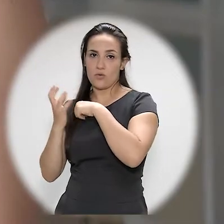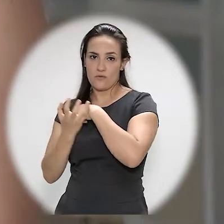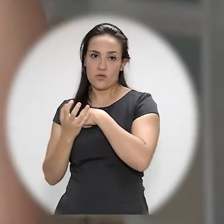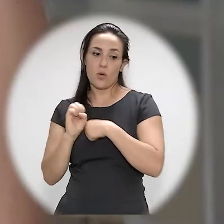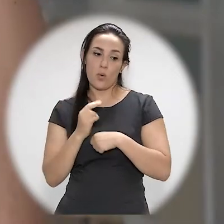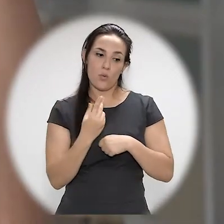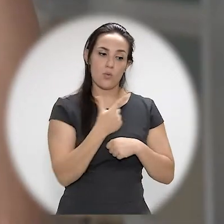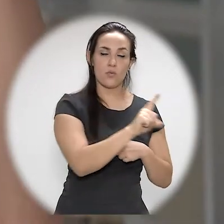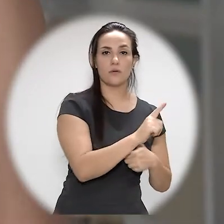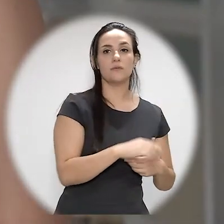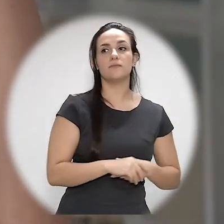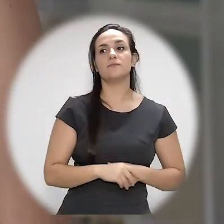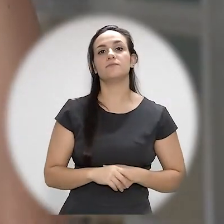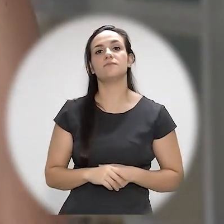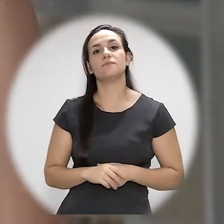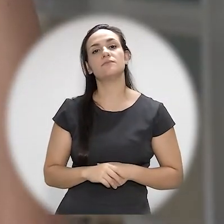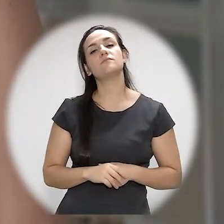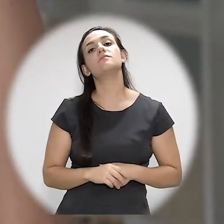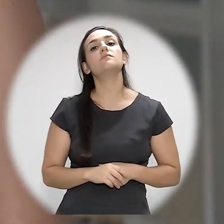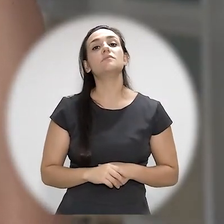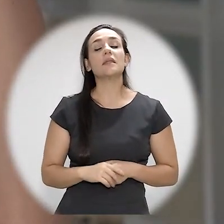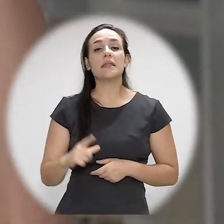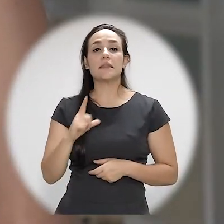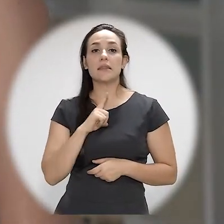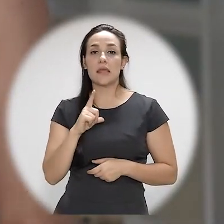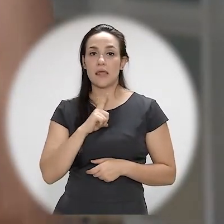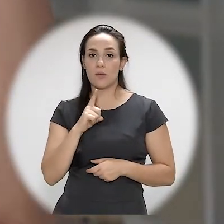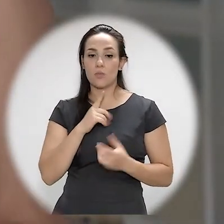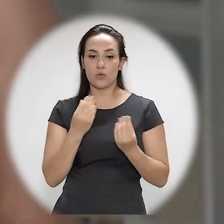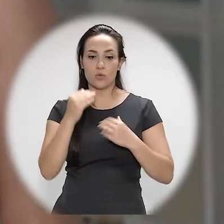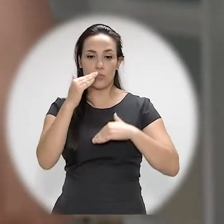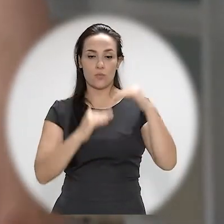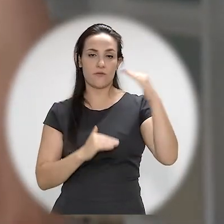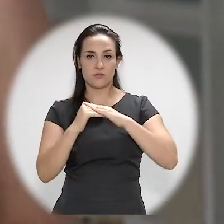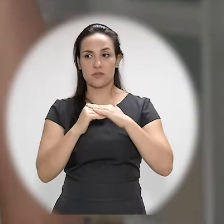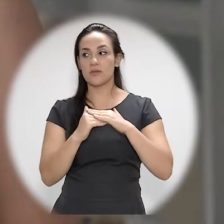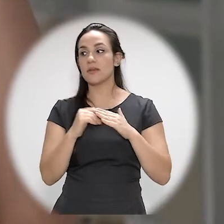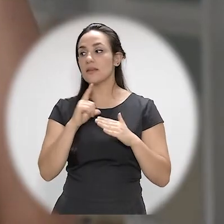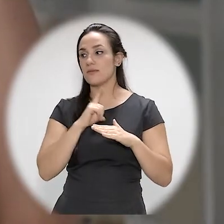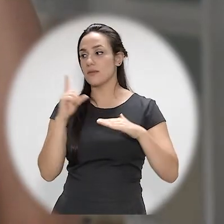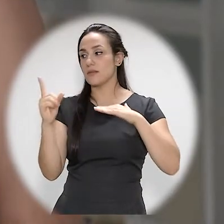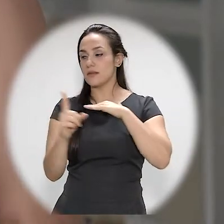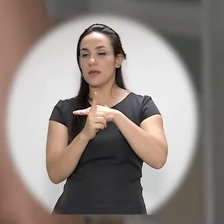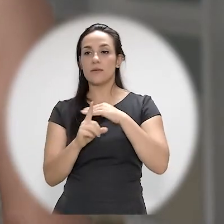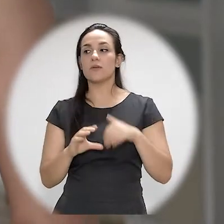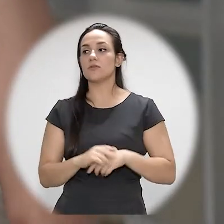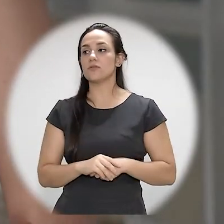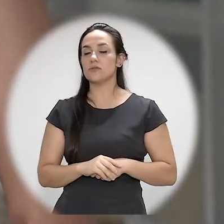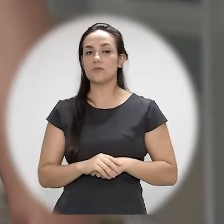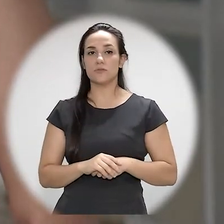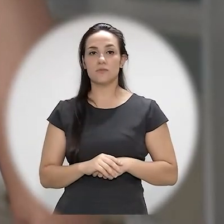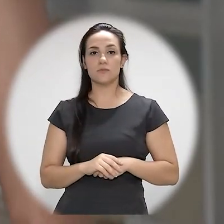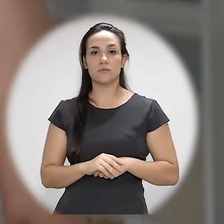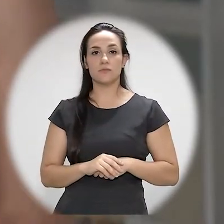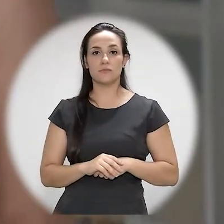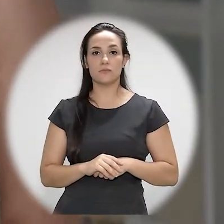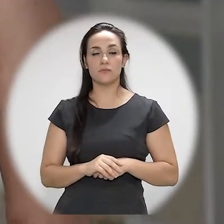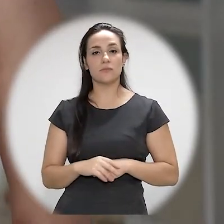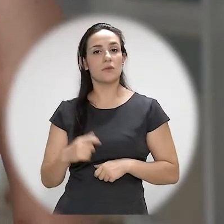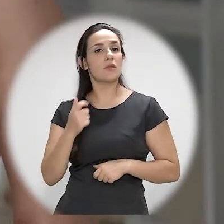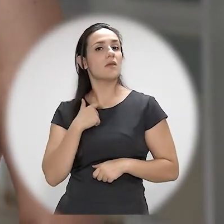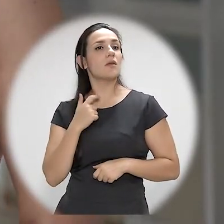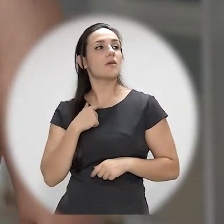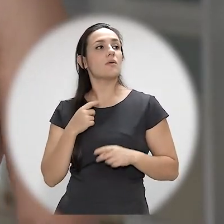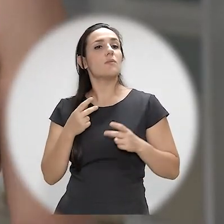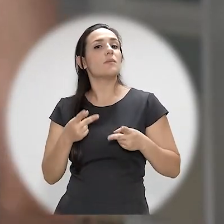gente percebe um feedback muito positivo dos profissionais que são atendidos ou que foram atendidos, e a gente percebe